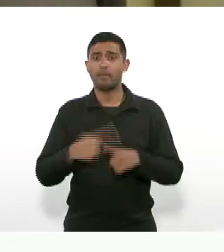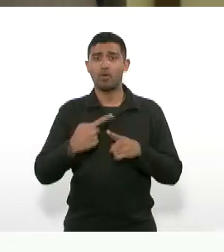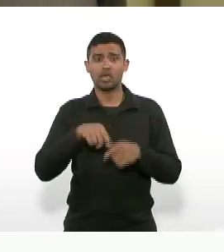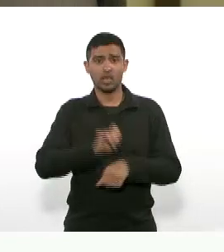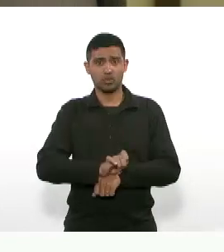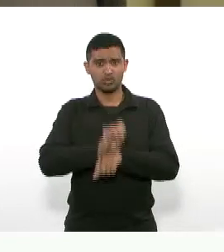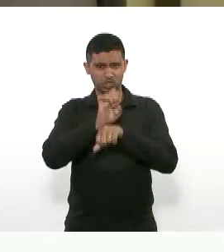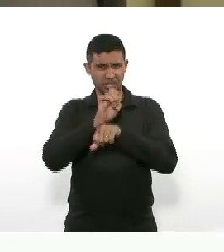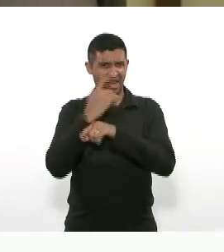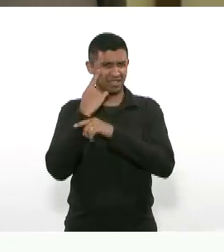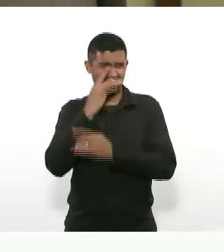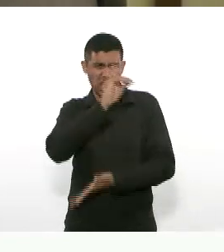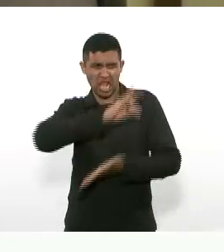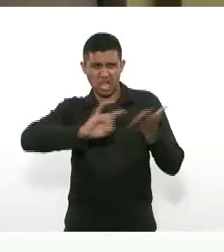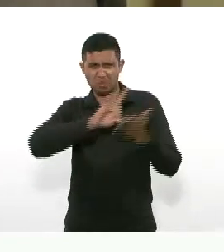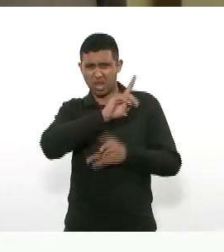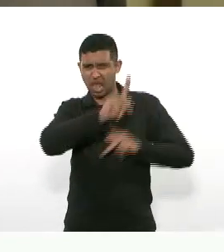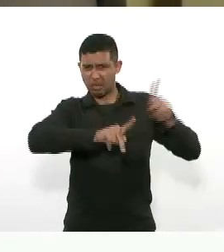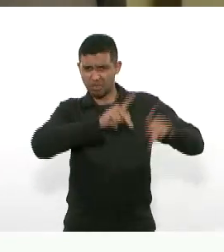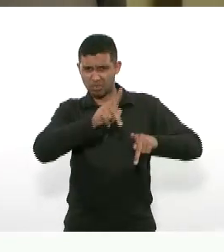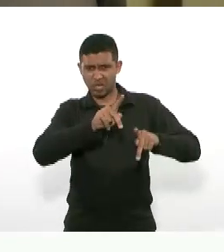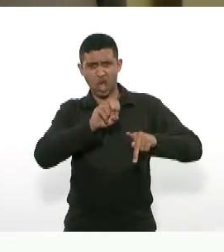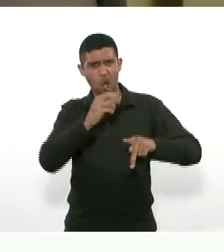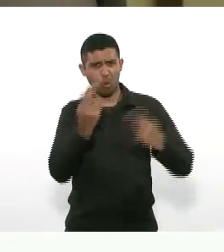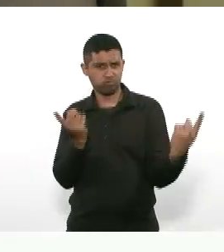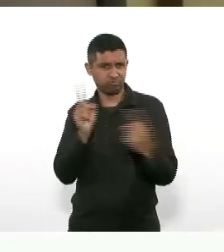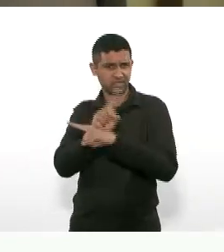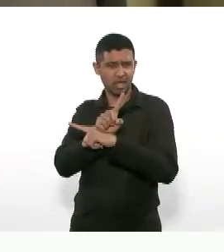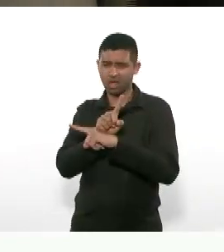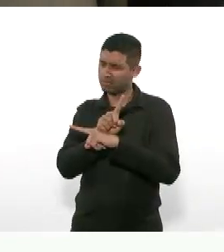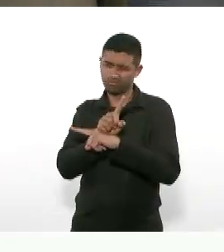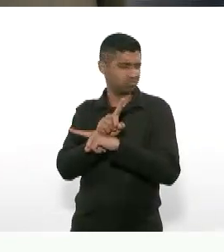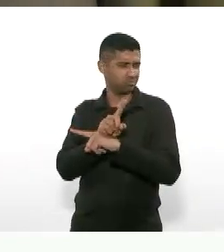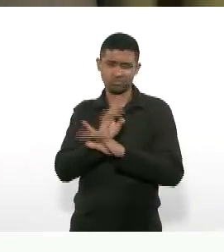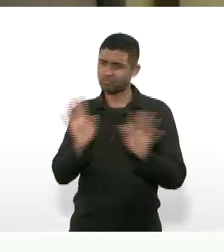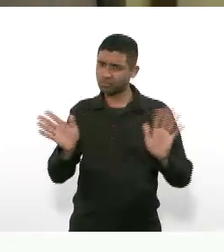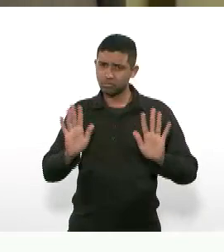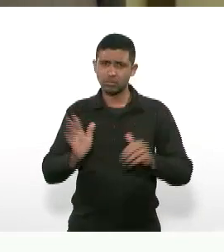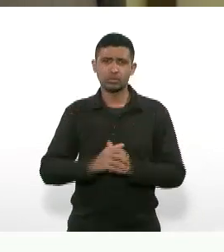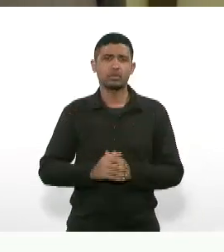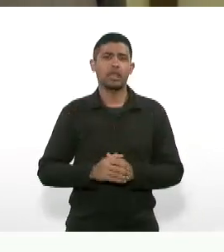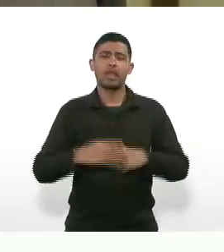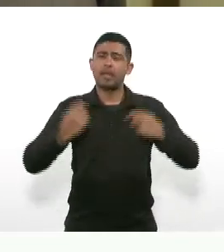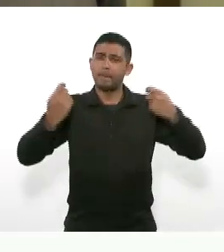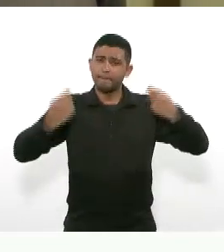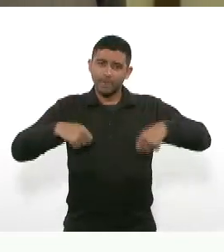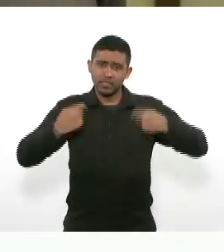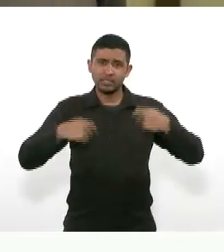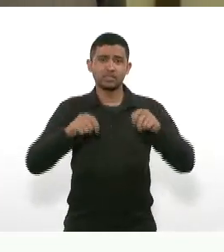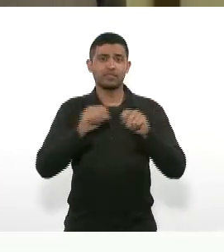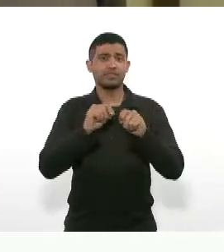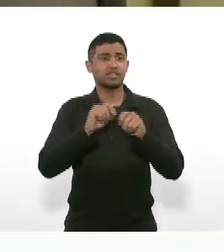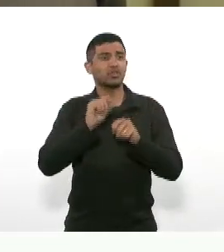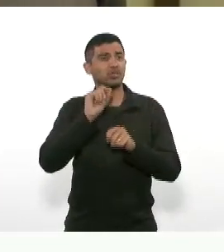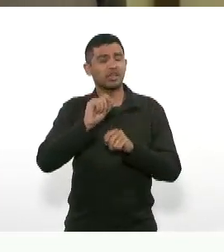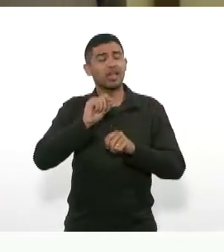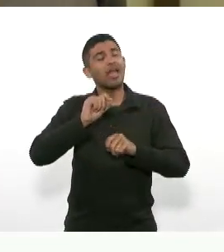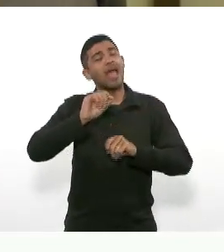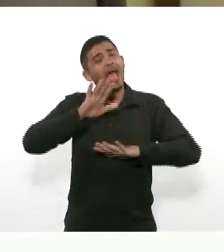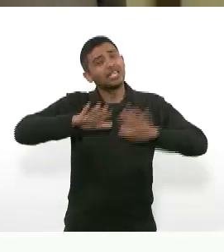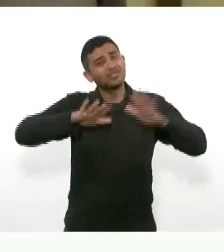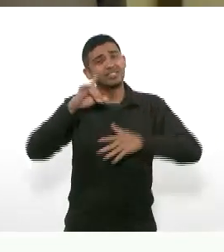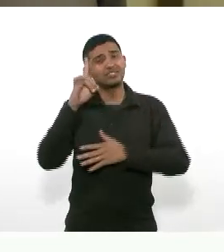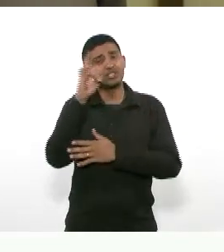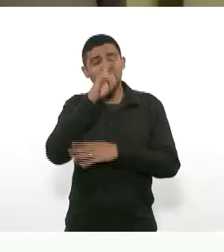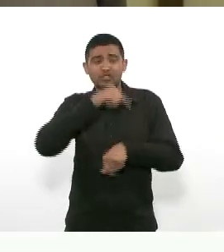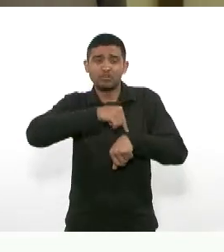não é inimigo da população e a população não é inimiga do Estado. Precisa-se fazer uma coisa que, às vezes, pode ser difícil no momento